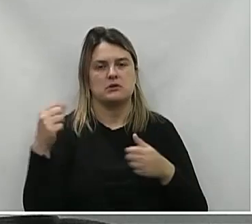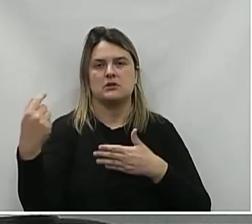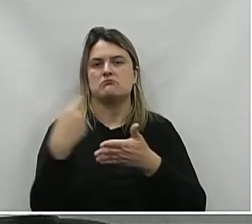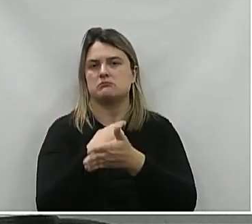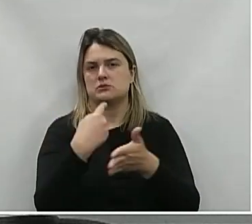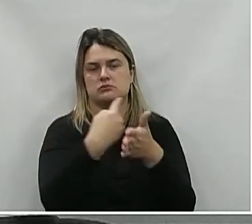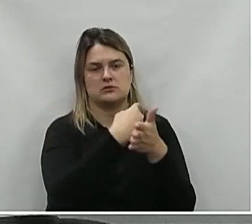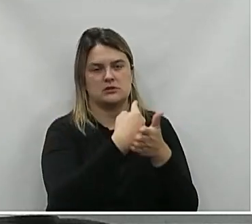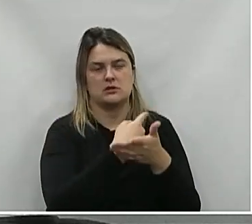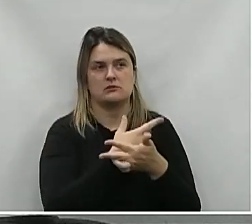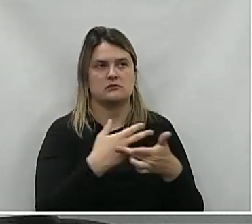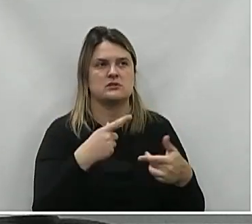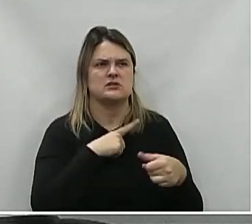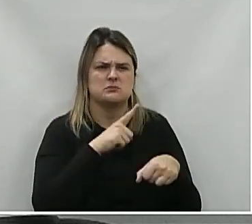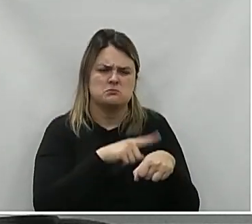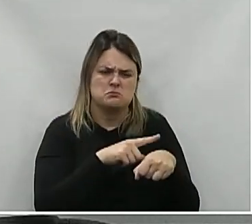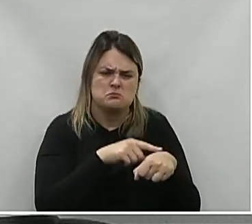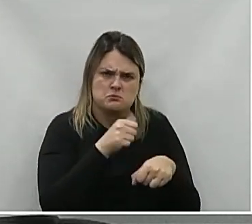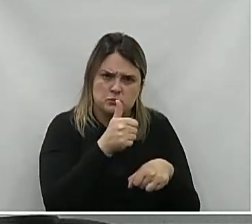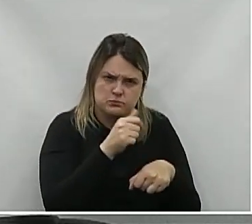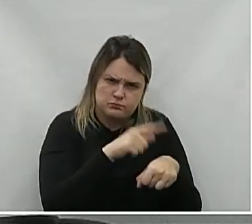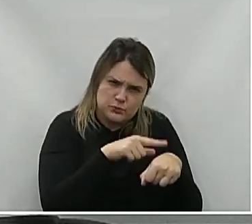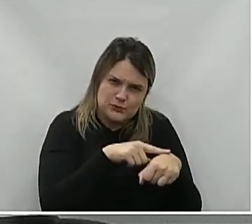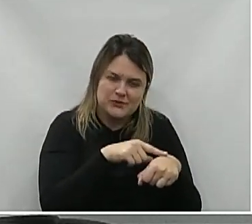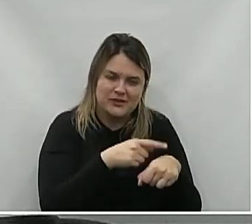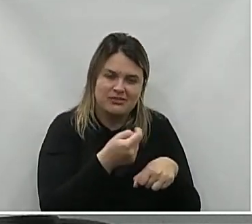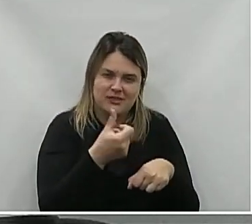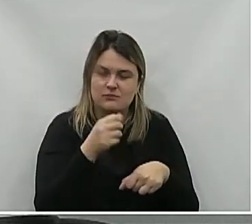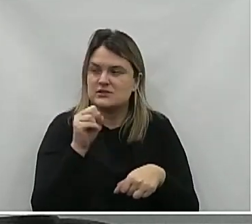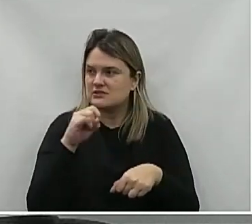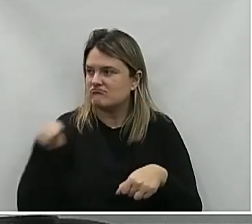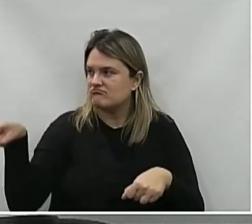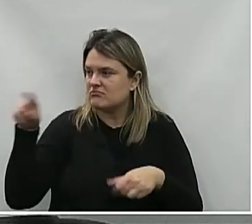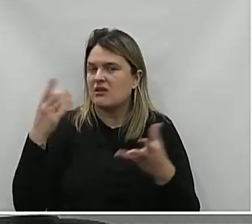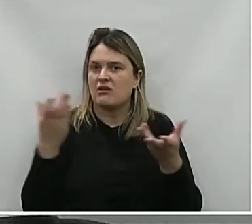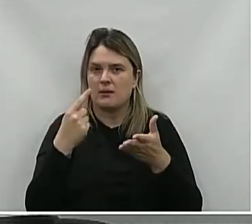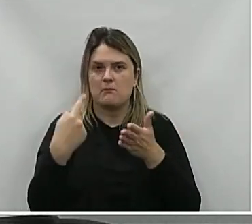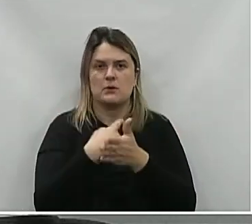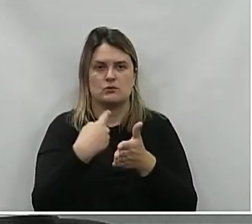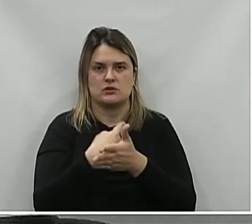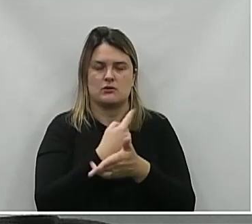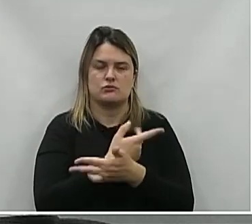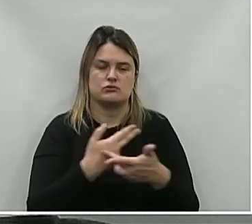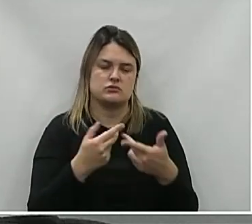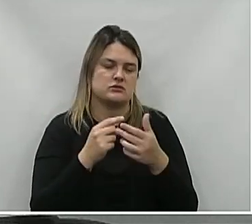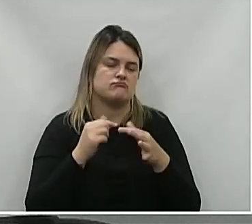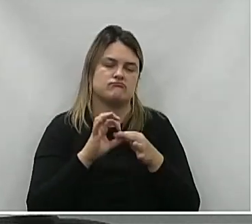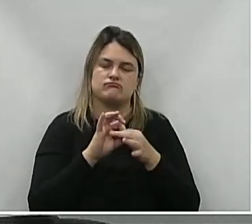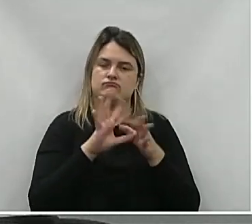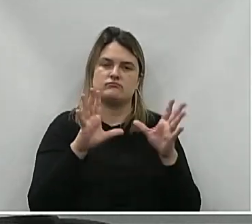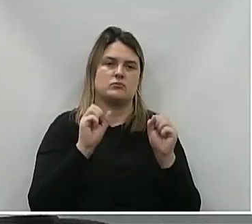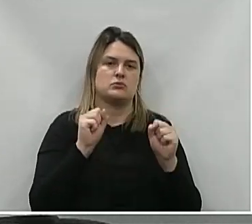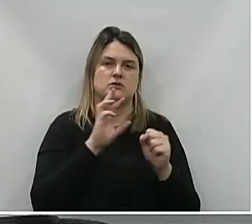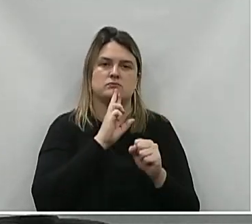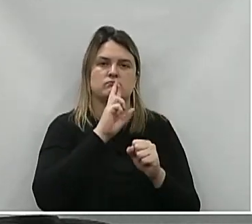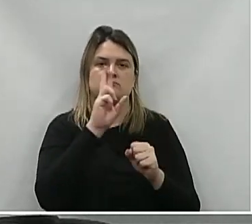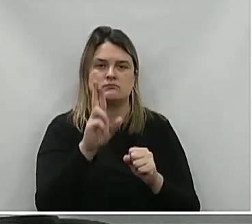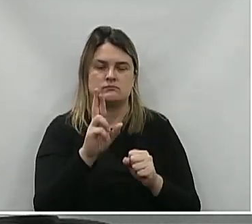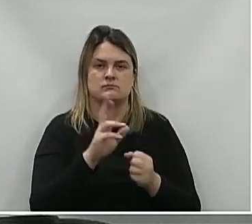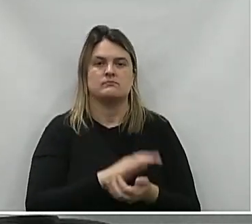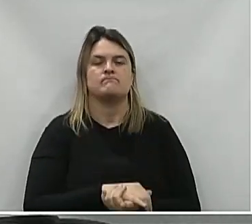momento, dentro do meu tempozinho que sobra lá, para que, se algum vereador quiser fazer alguma pergunta, fico à disposição aqui, mas dizer